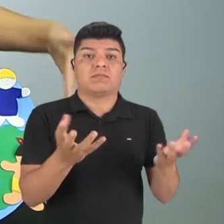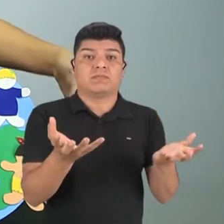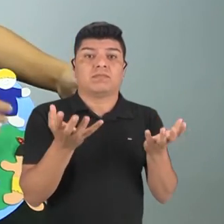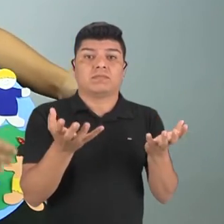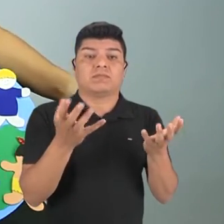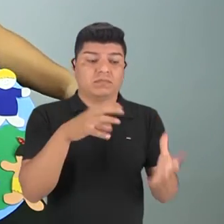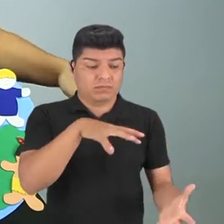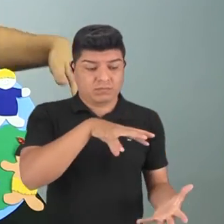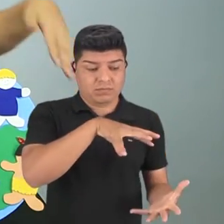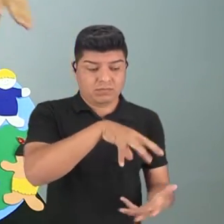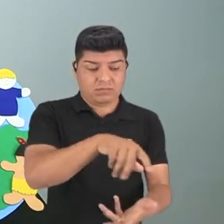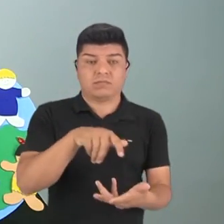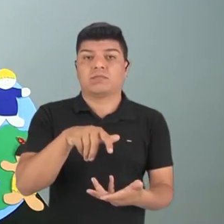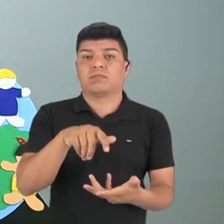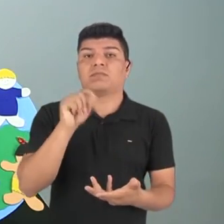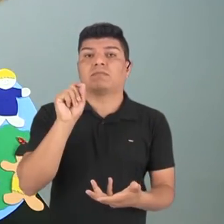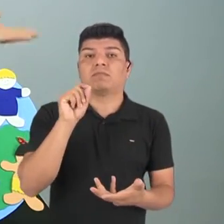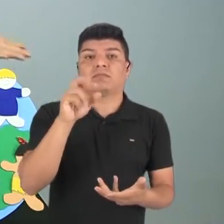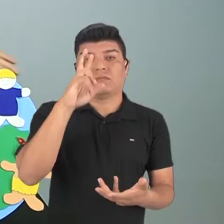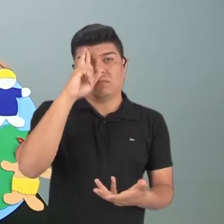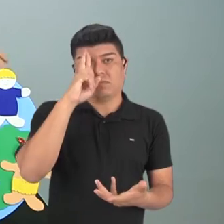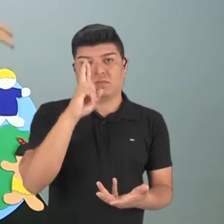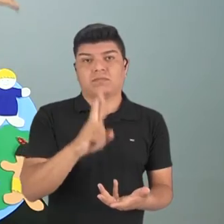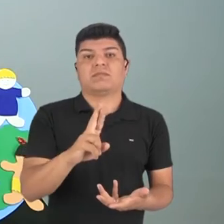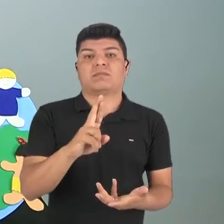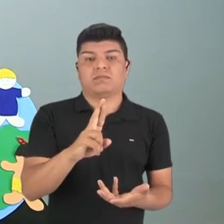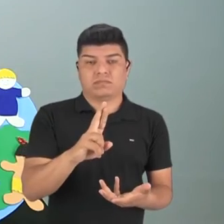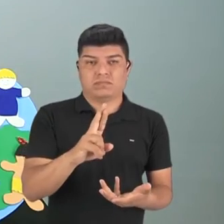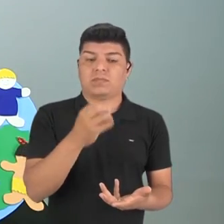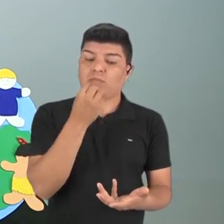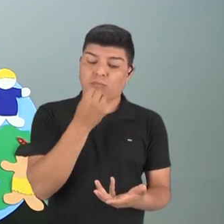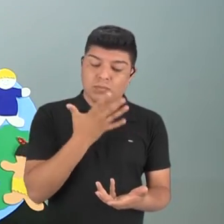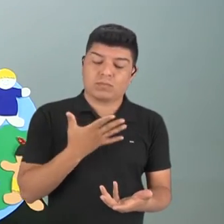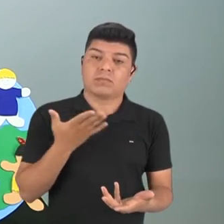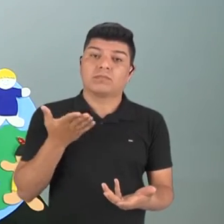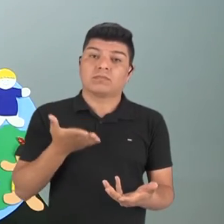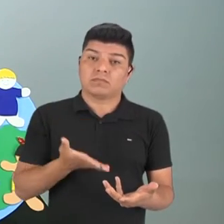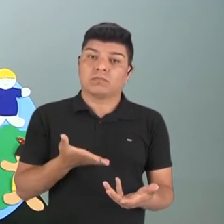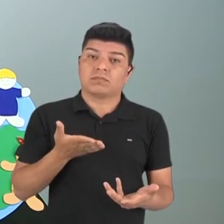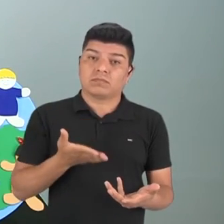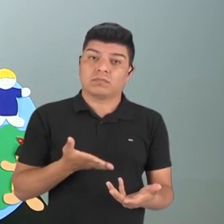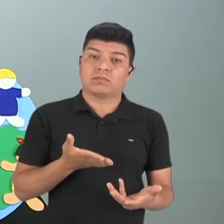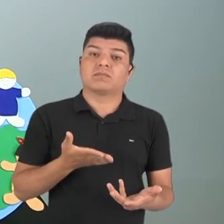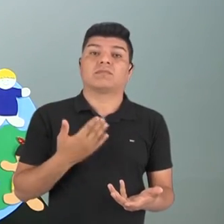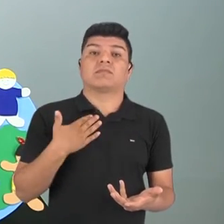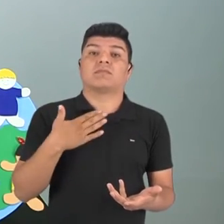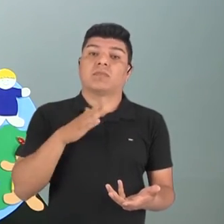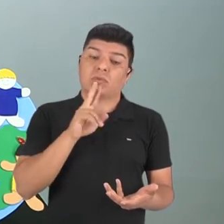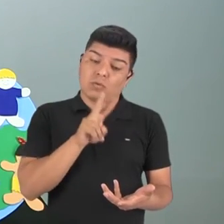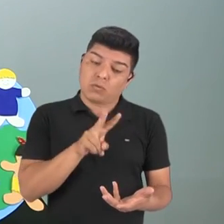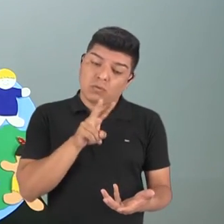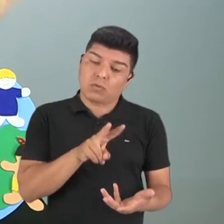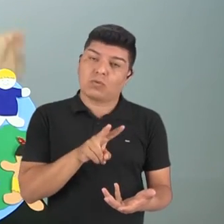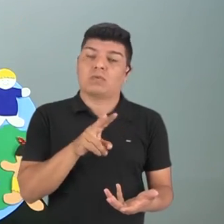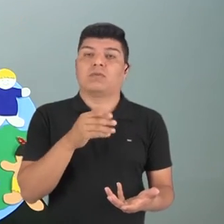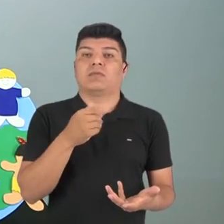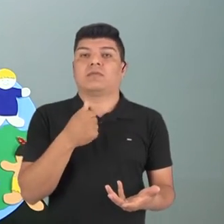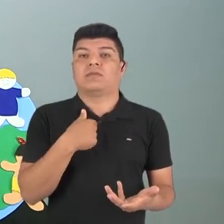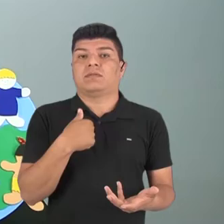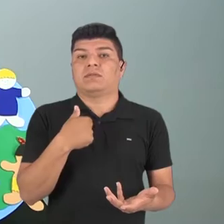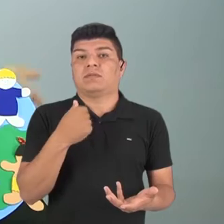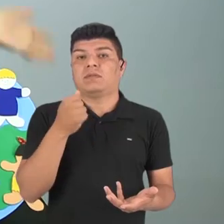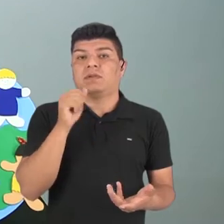no nosso mundo o respeito, nós queremos a bondade, a compaixão, nós queremos